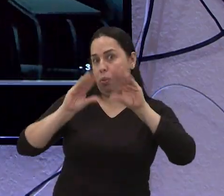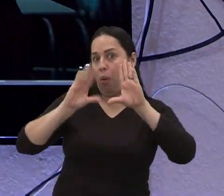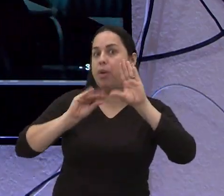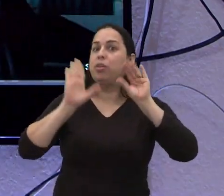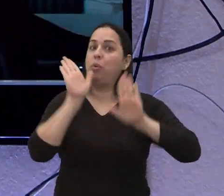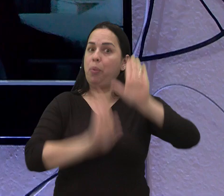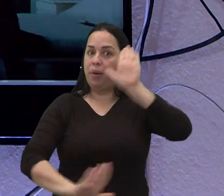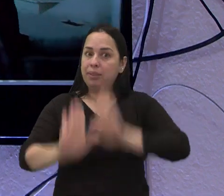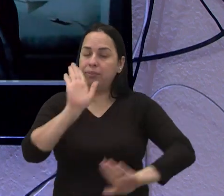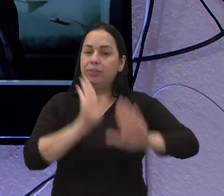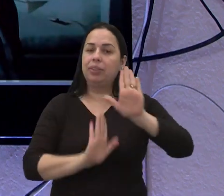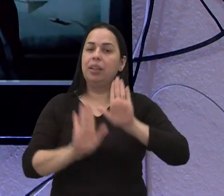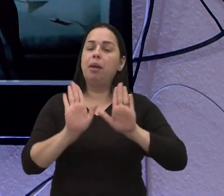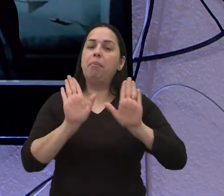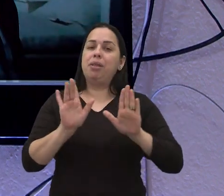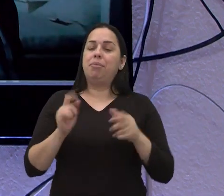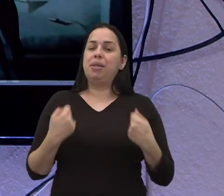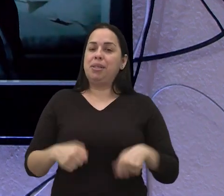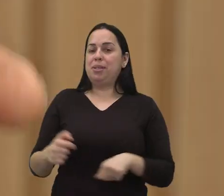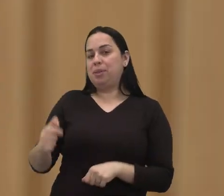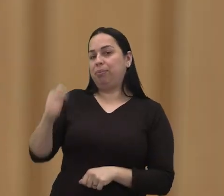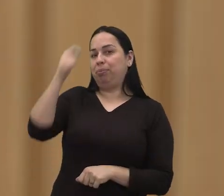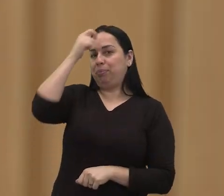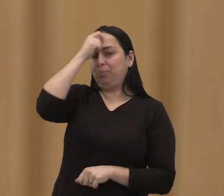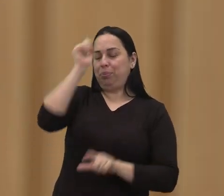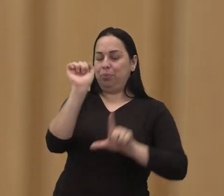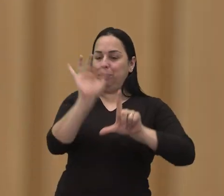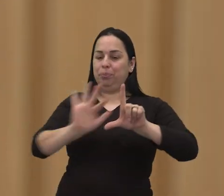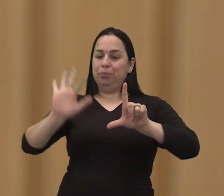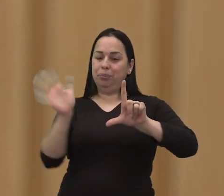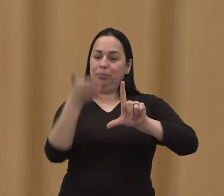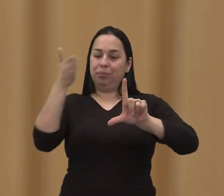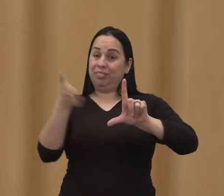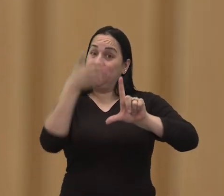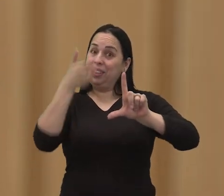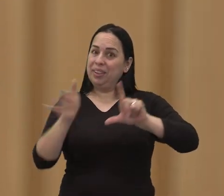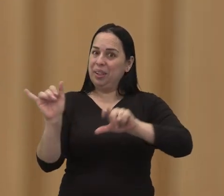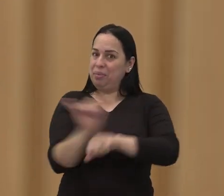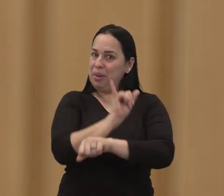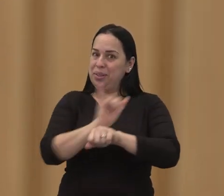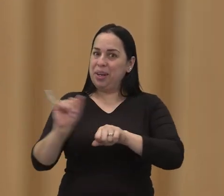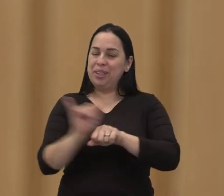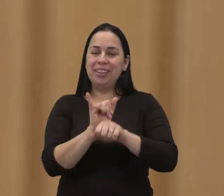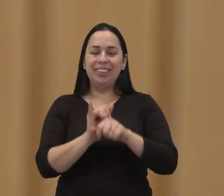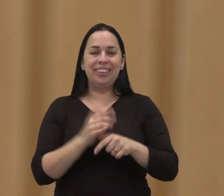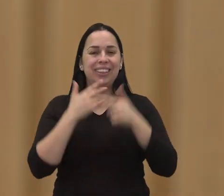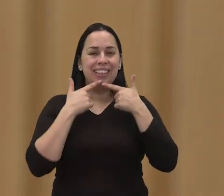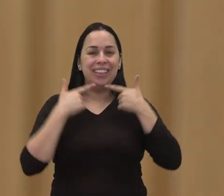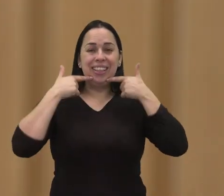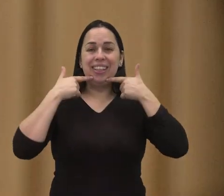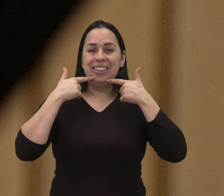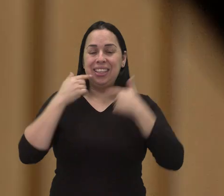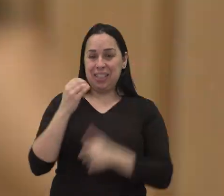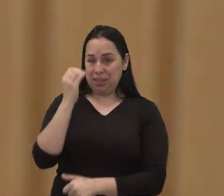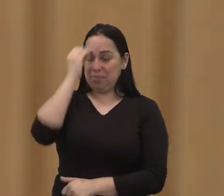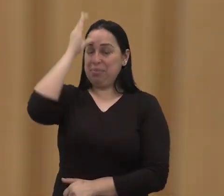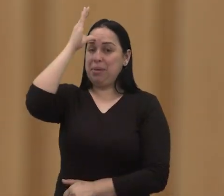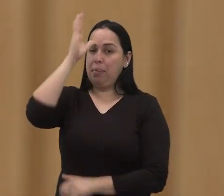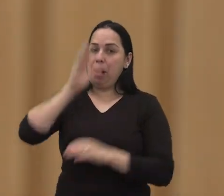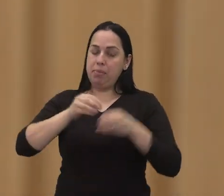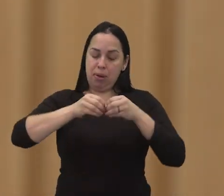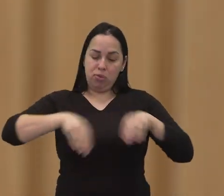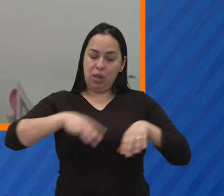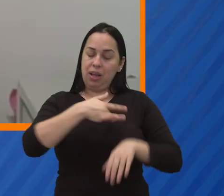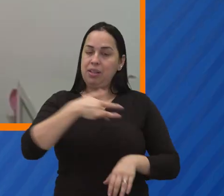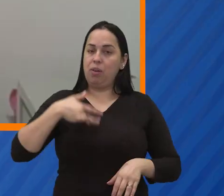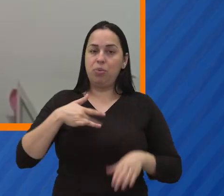noite. Assim, com o consumo consciente, o streaming se torna uma ferramenta de diversão e conhecimento, sem prejudicar